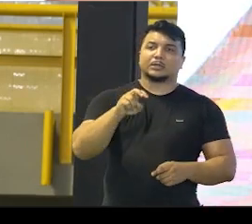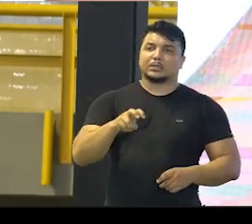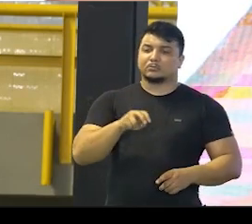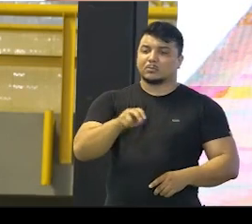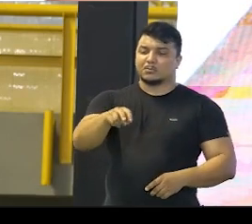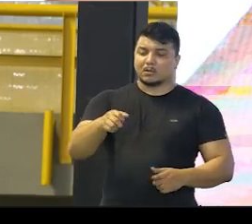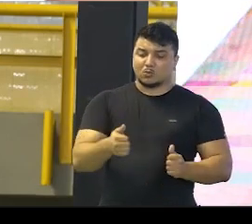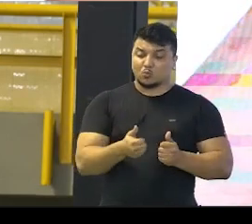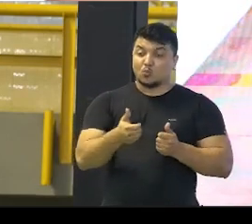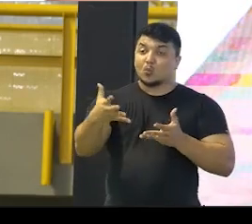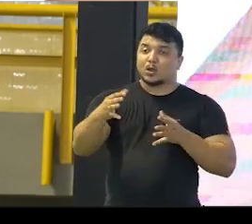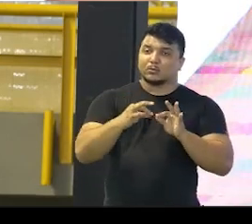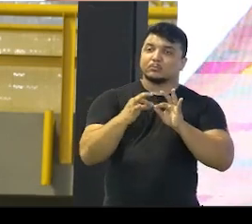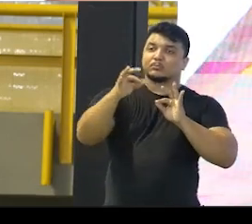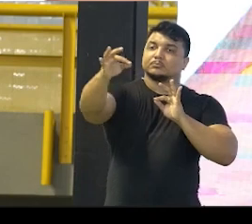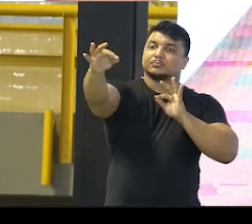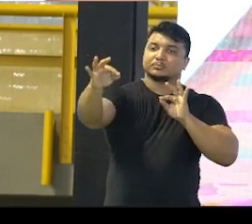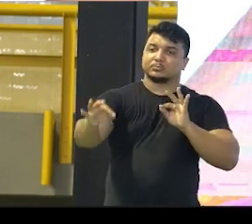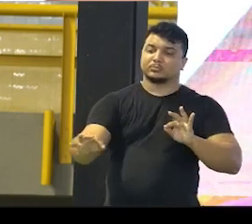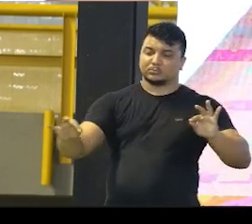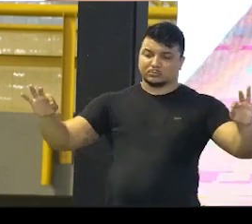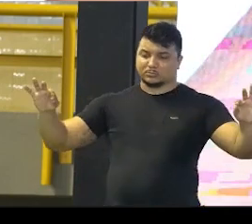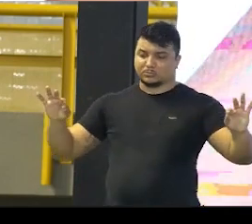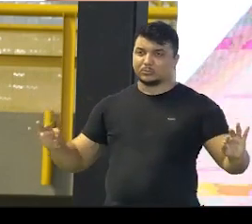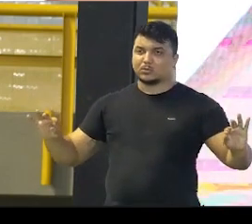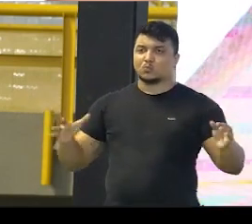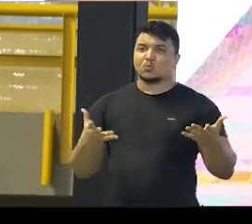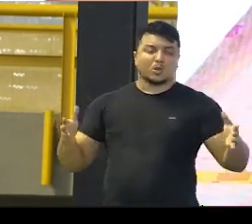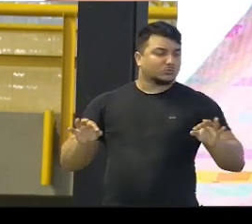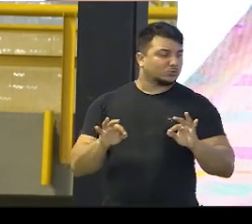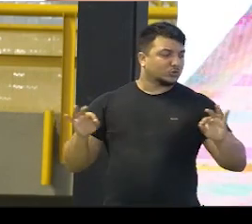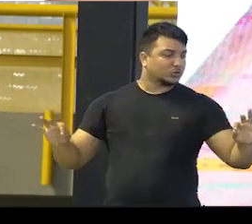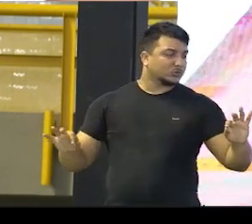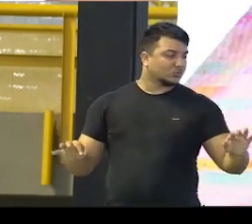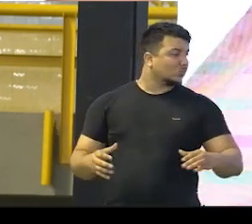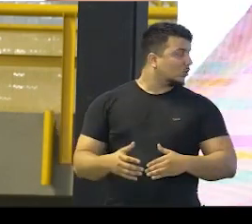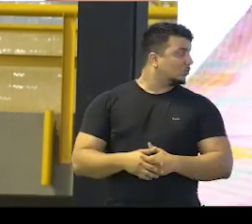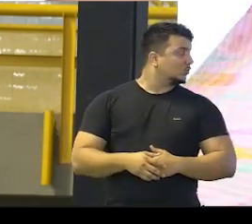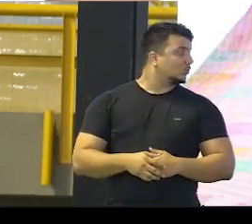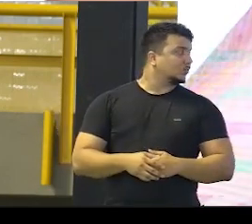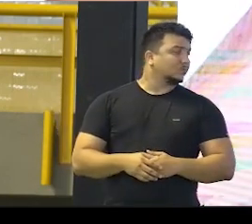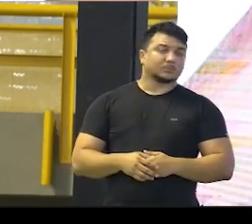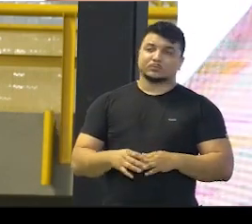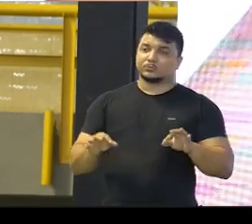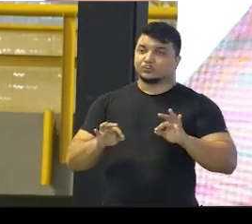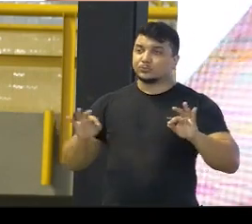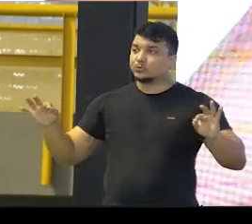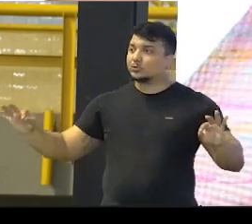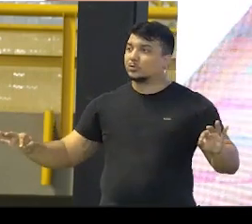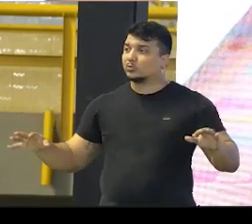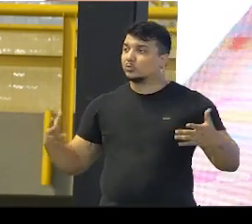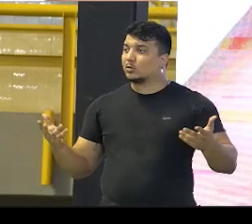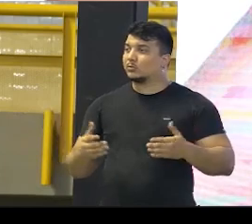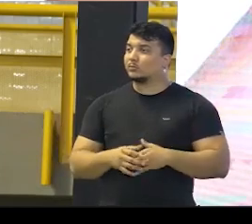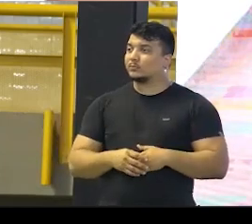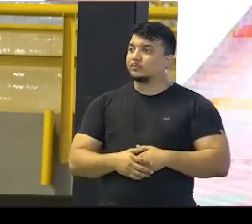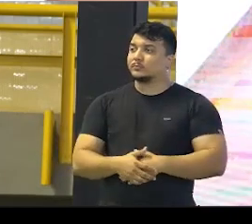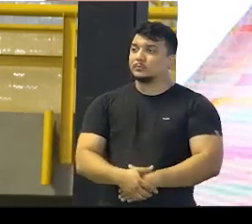de largura, ou seja, vão caber 4 fileiras